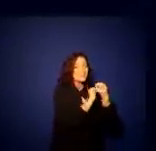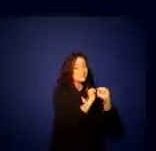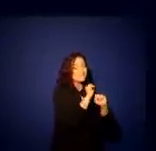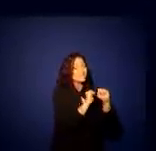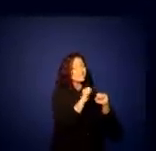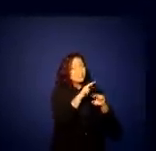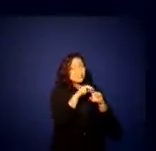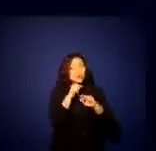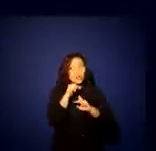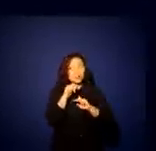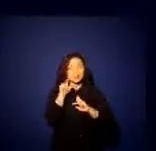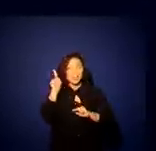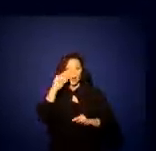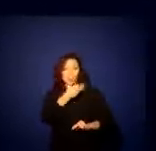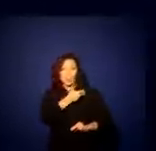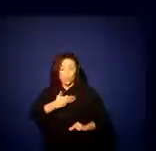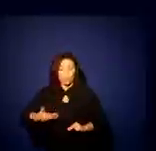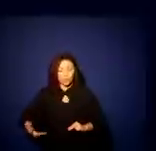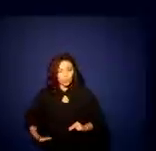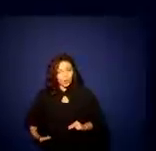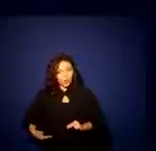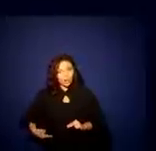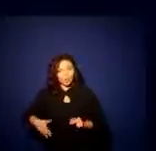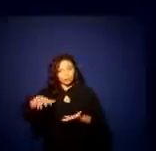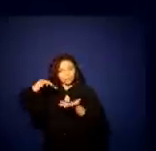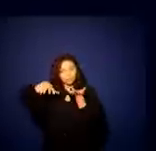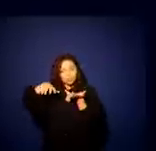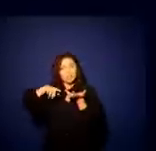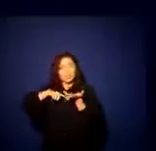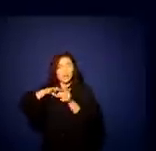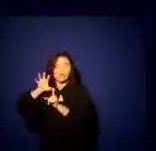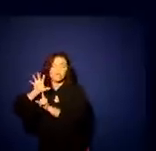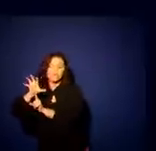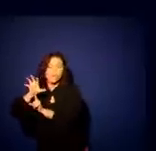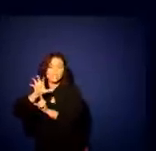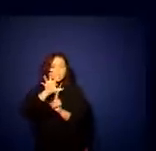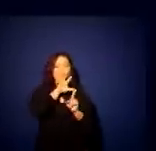tetra a gente ainda tá não sai de lá eles não temos papel Estamos aguardando